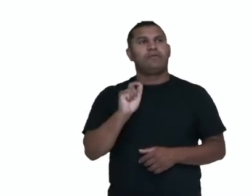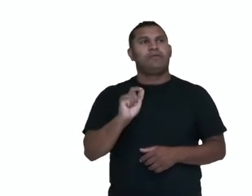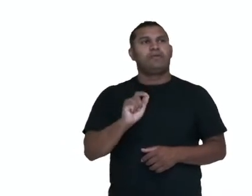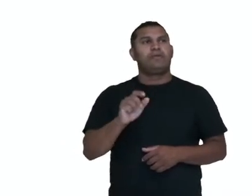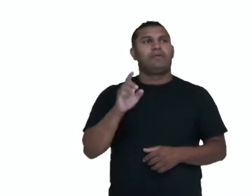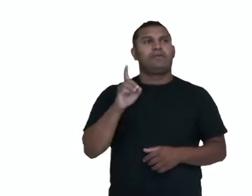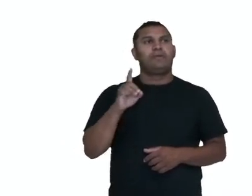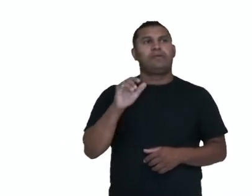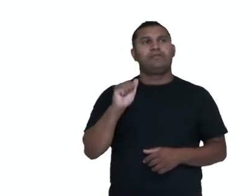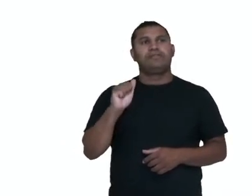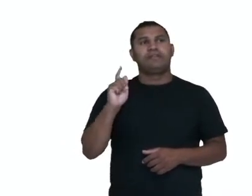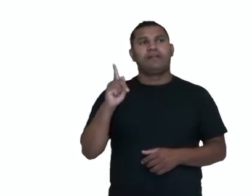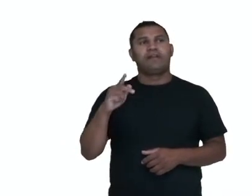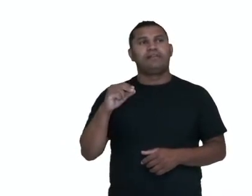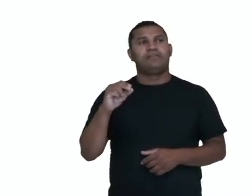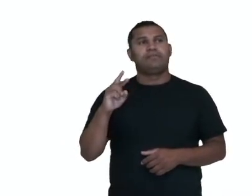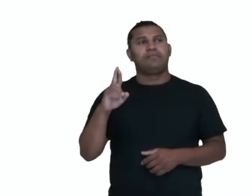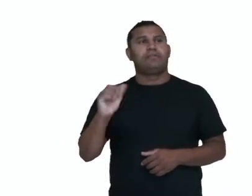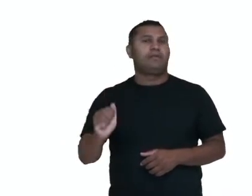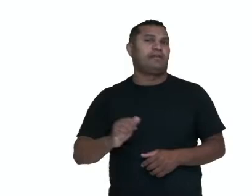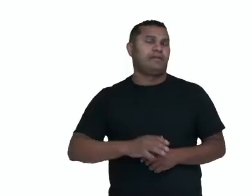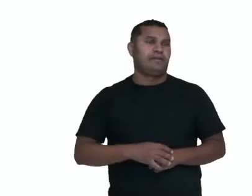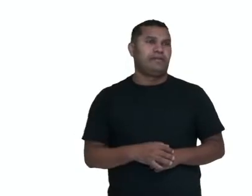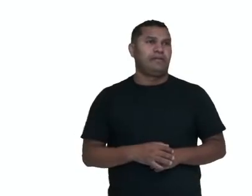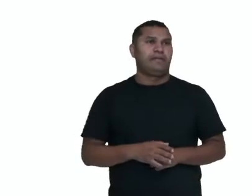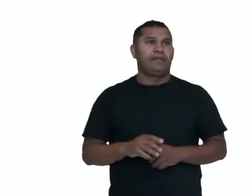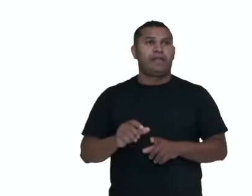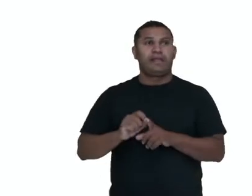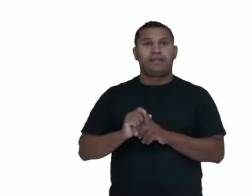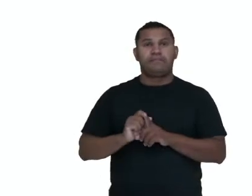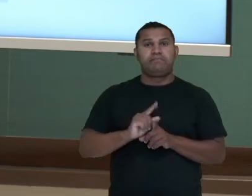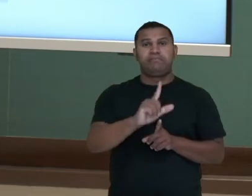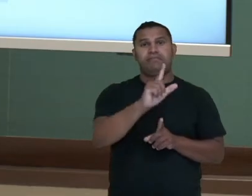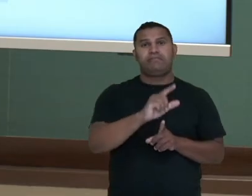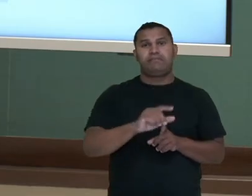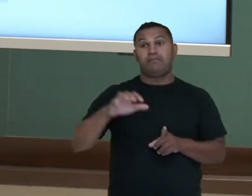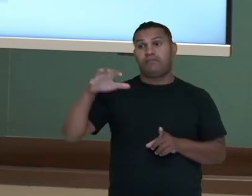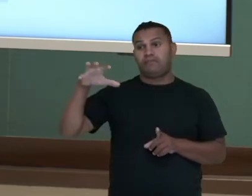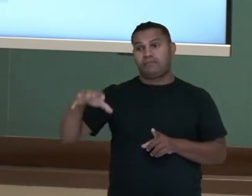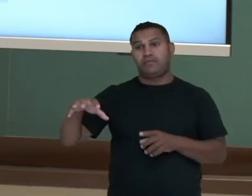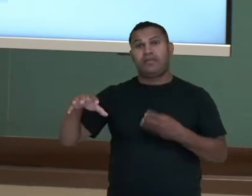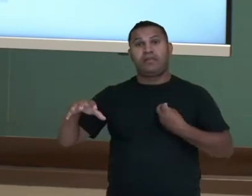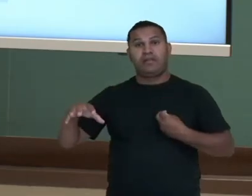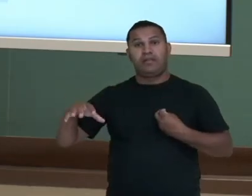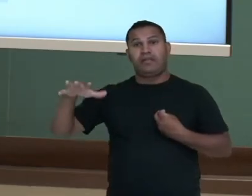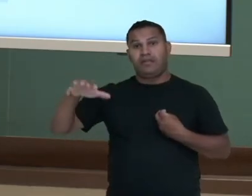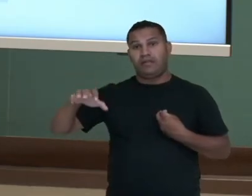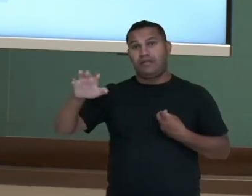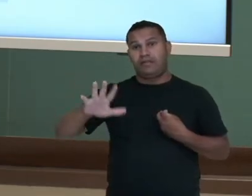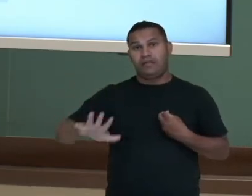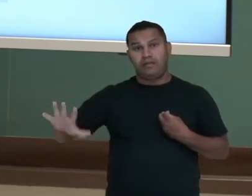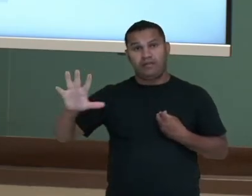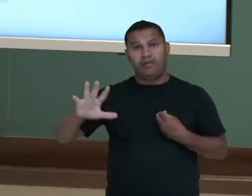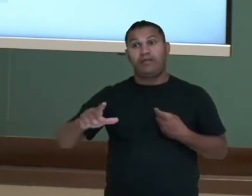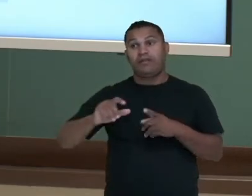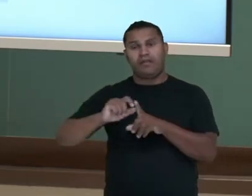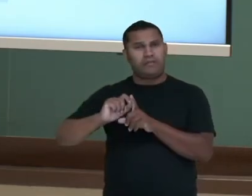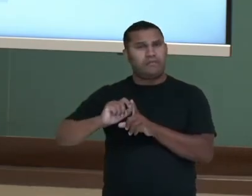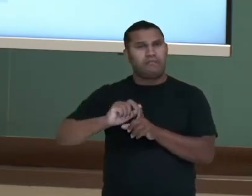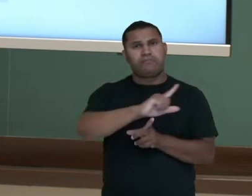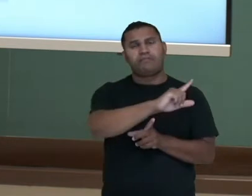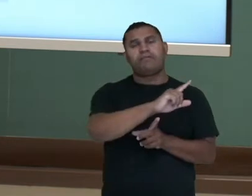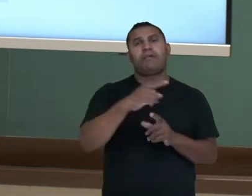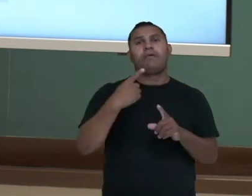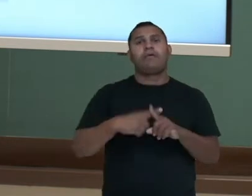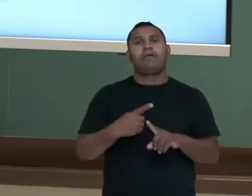africano. Professor, o que é uma diáspora, né? A dispersão de um povo em consequência do preconceito, da perseguição política,